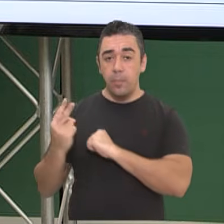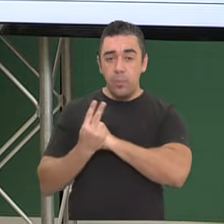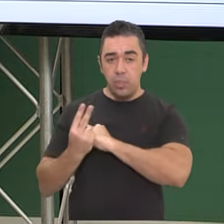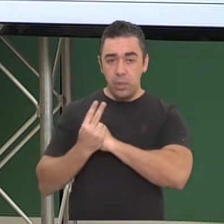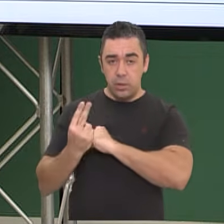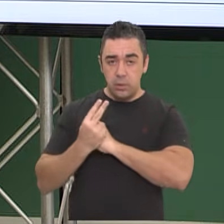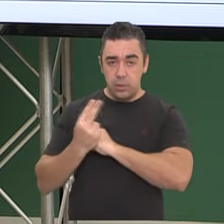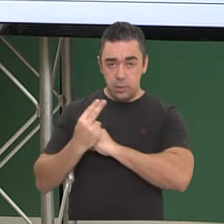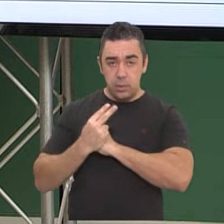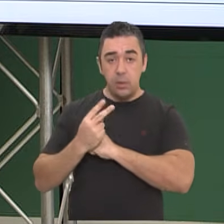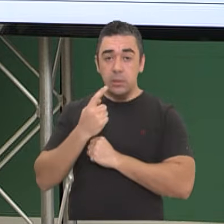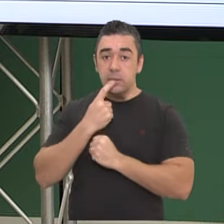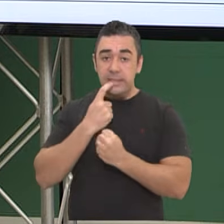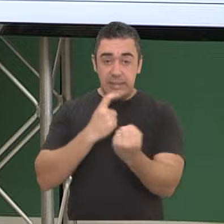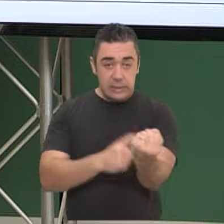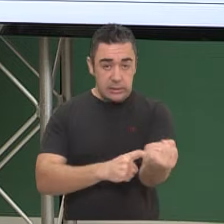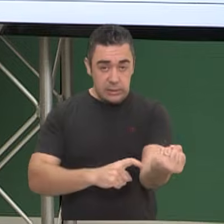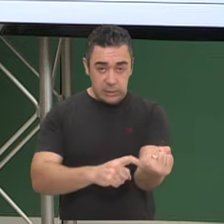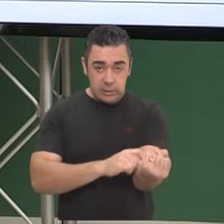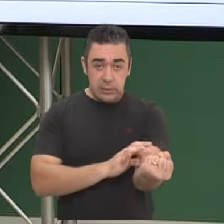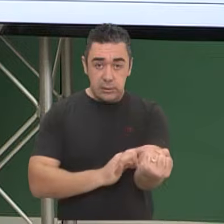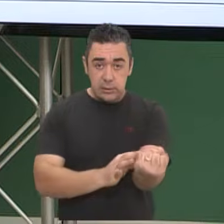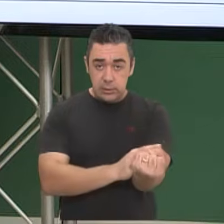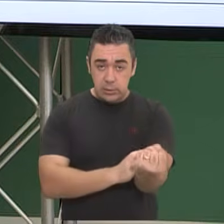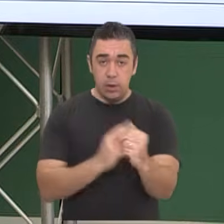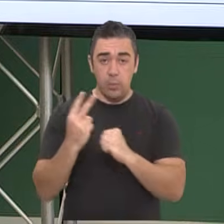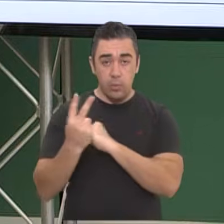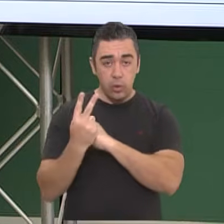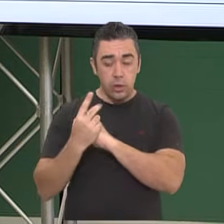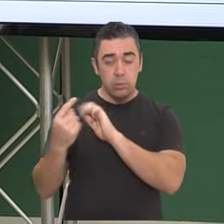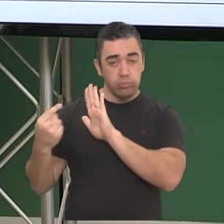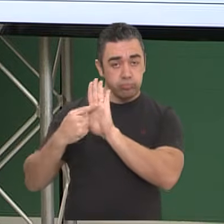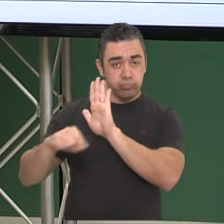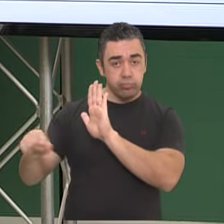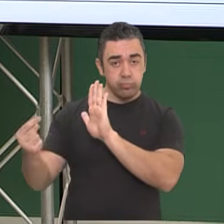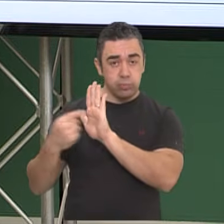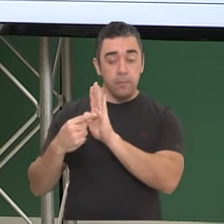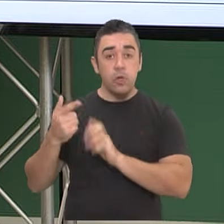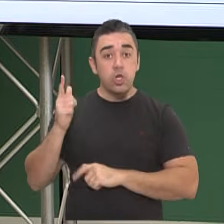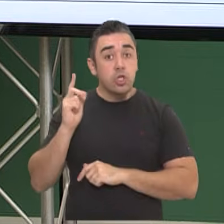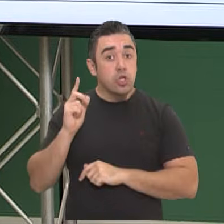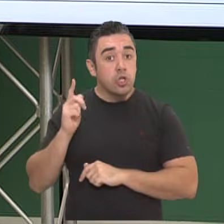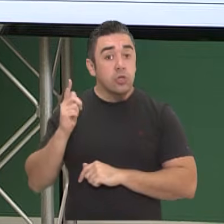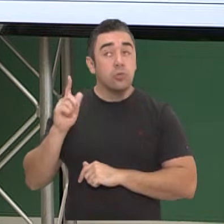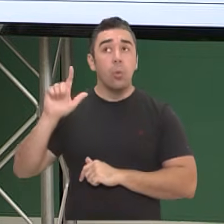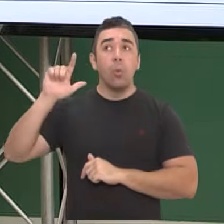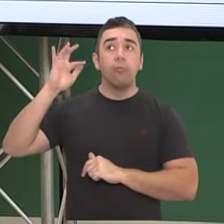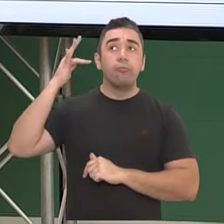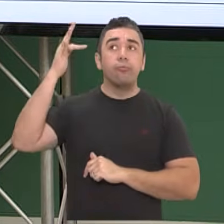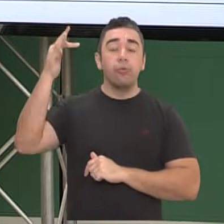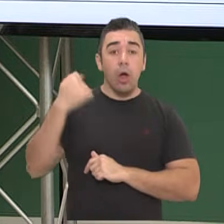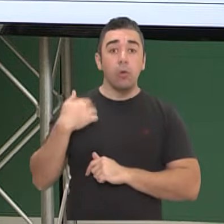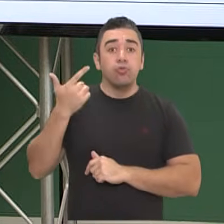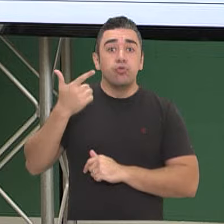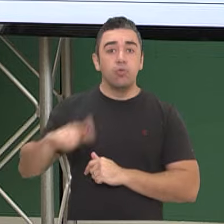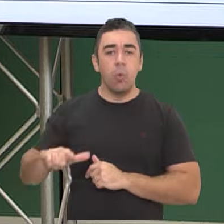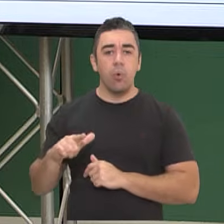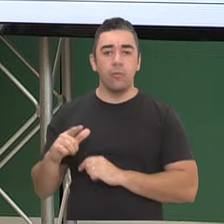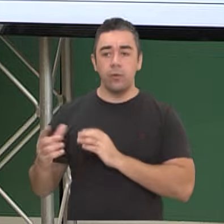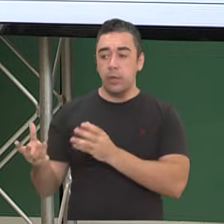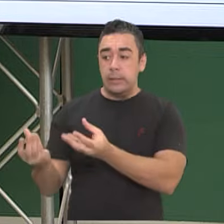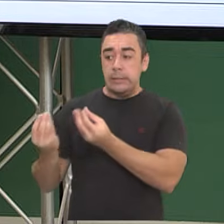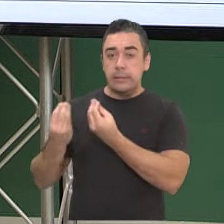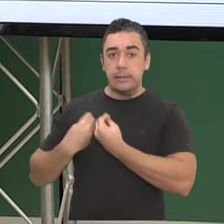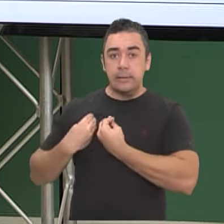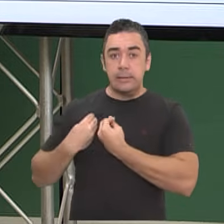informação dentro do meu sangue, dentro do meu corpo. Se eu tiver contato de volta com sangue positivo uma segunda vez, aí sim vai